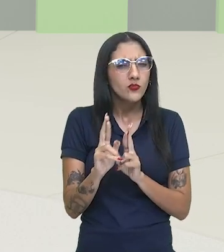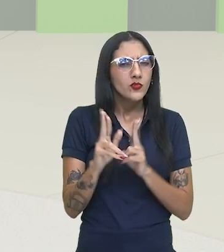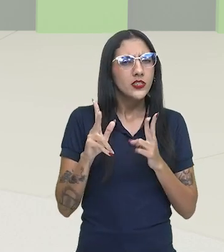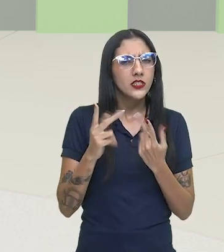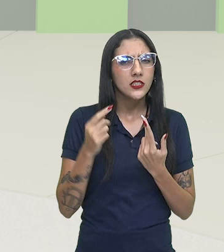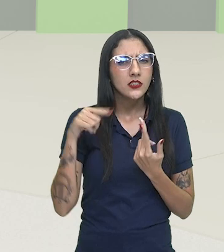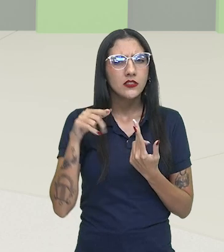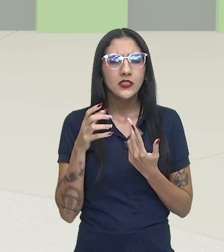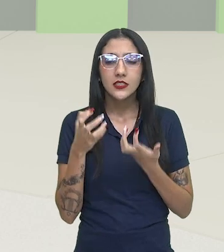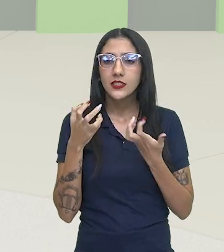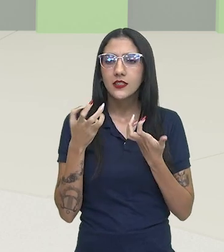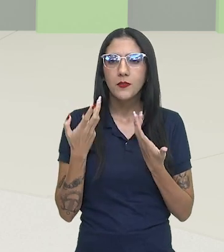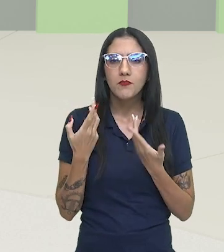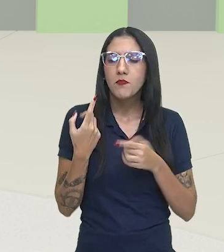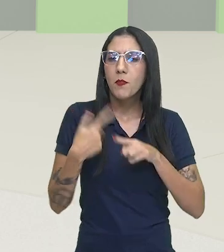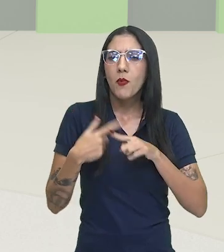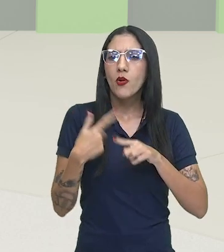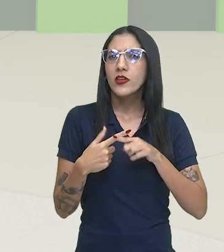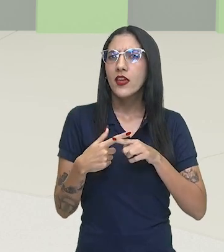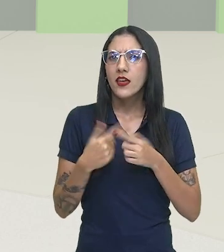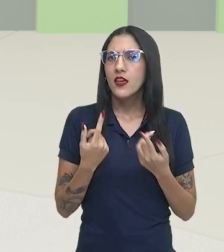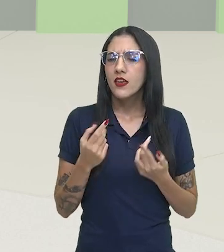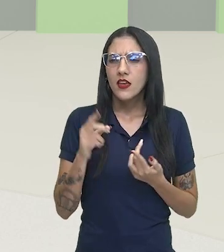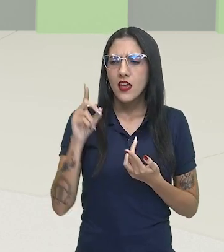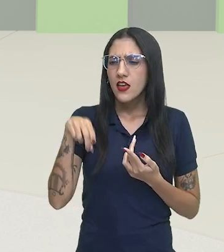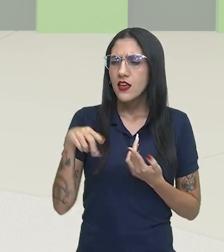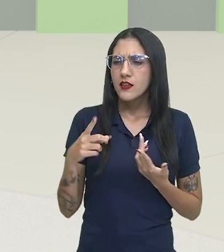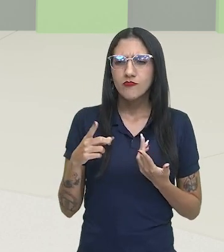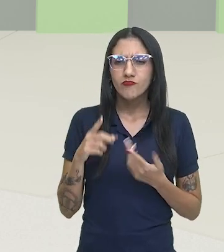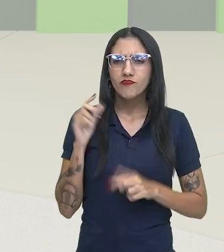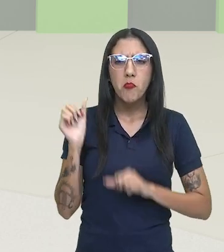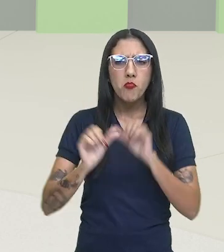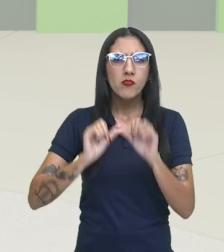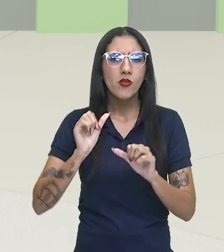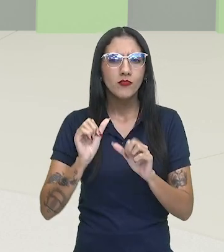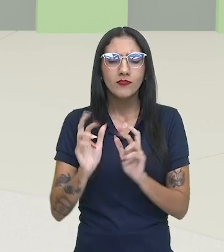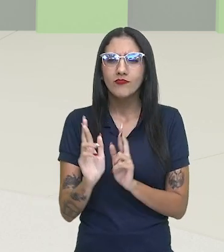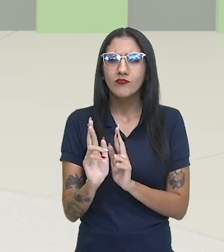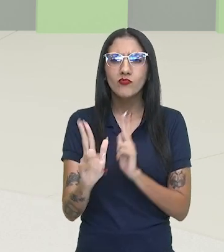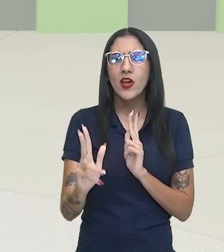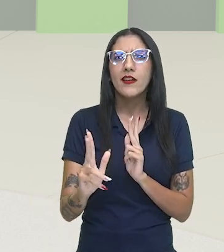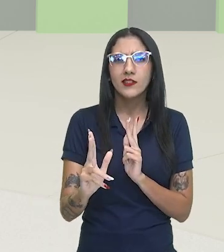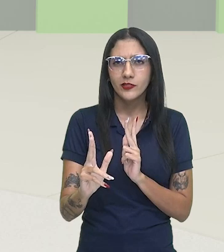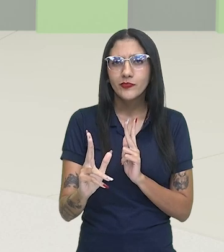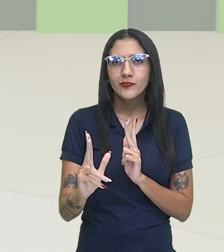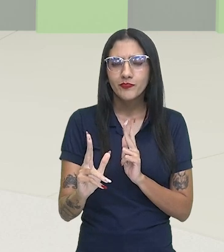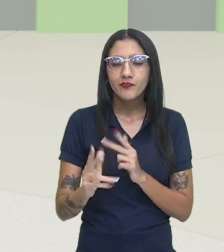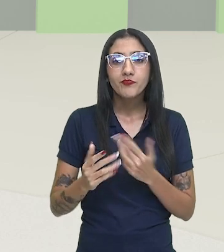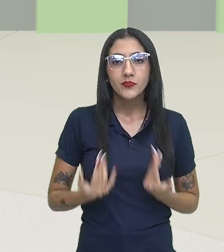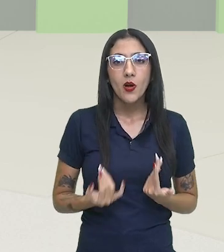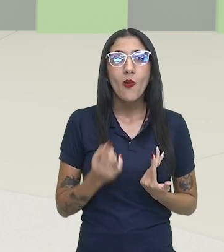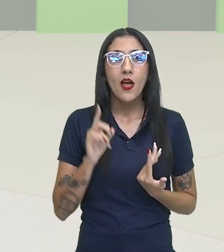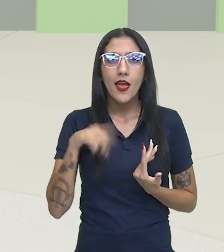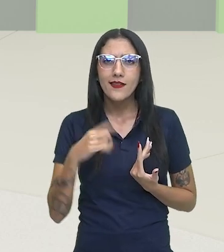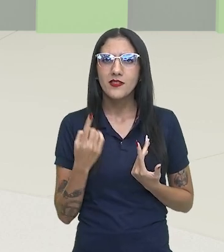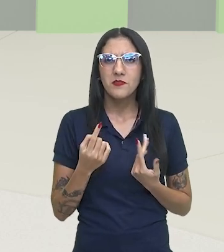o porquê que aquele fato, aquele acontecimento, né, ocorreu. Então,